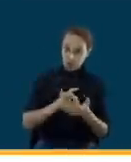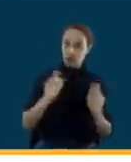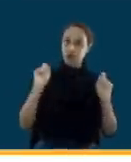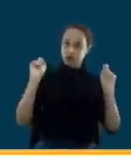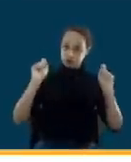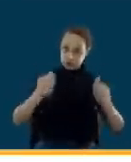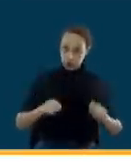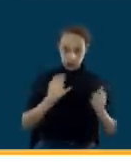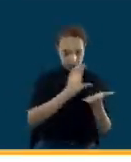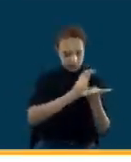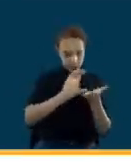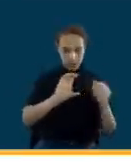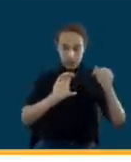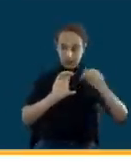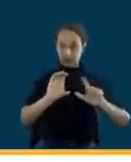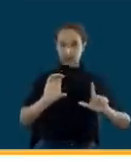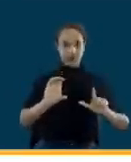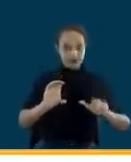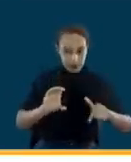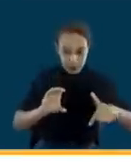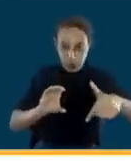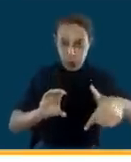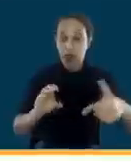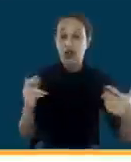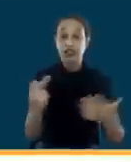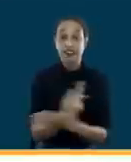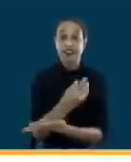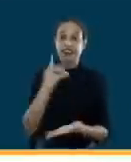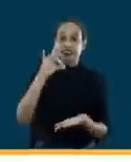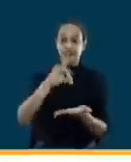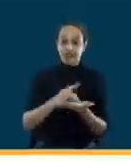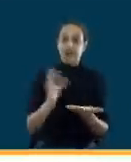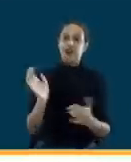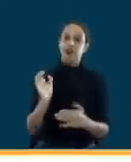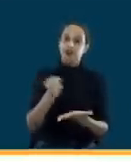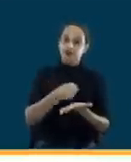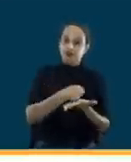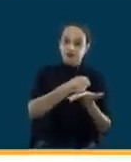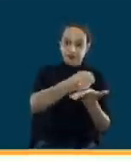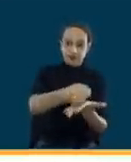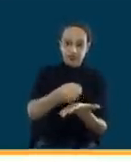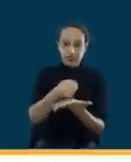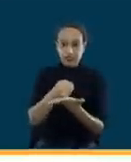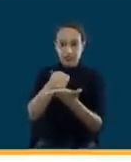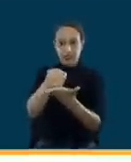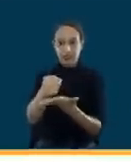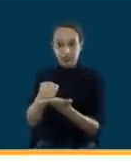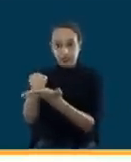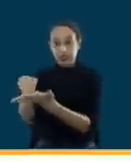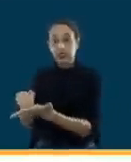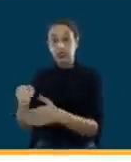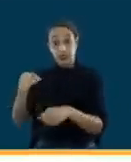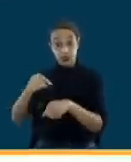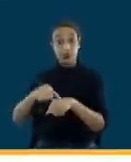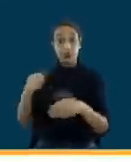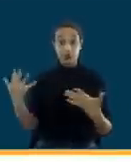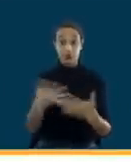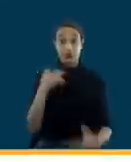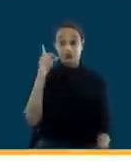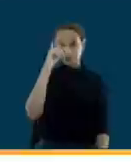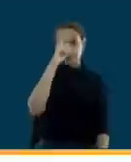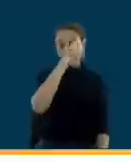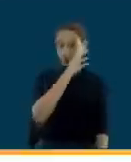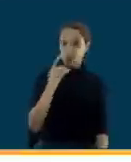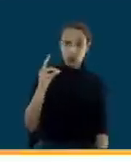recurso acontecer e esse recurso, de fato, contribuir nesse momento de comunidade, nesse momento de dificuldade com todos os fazedores